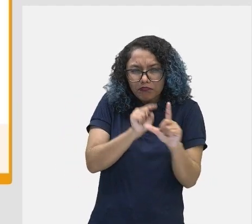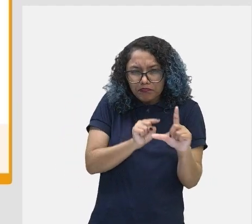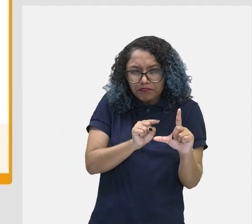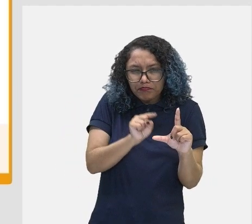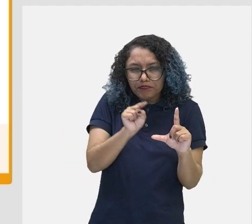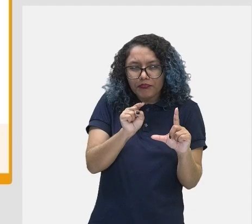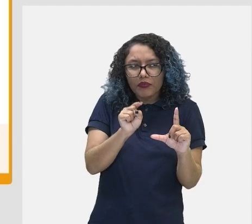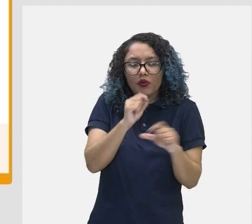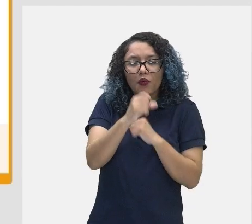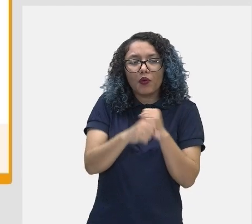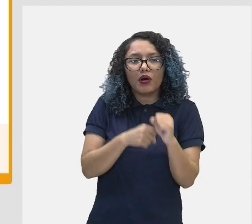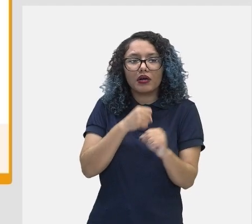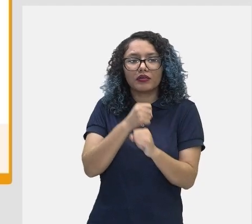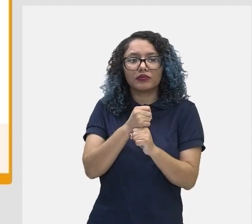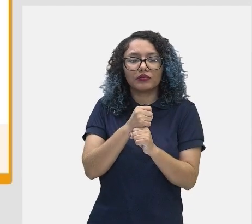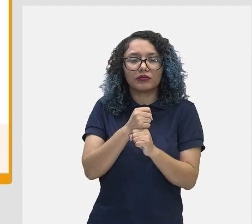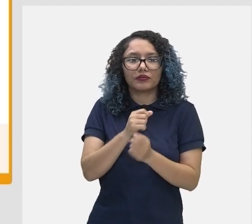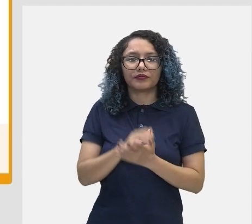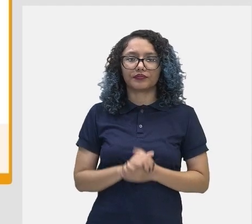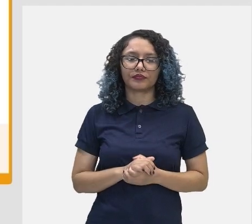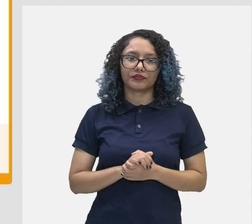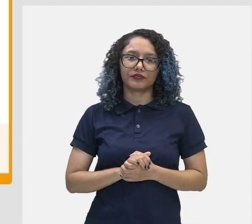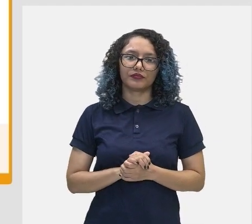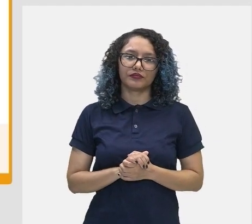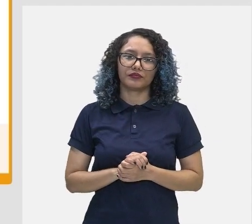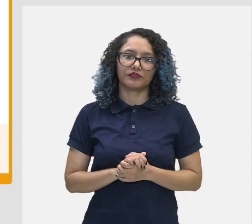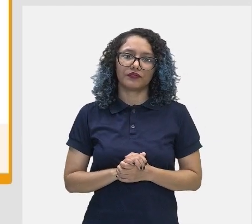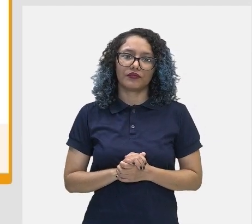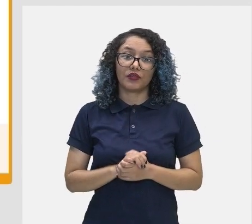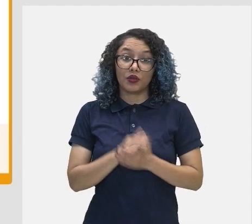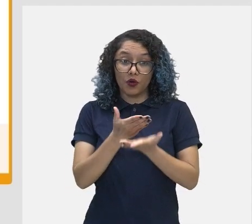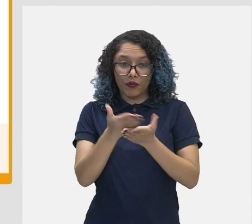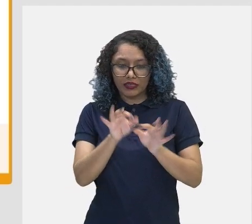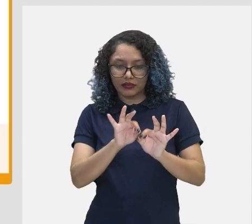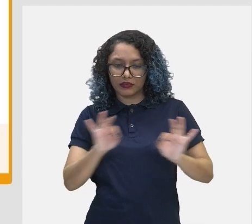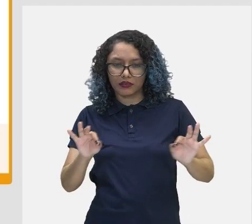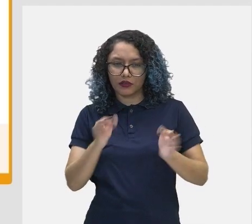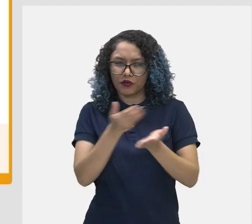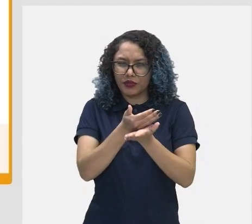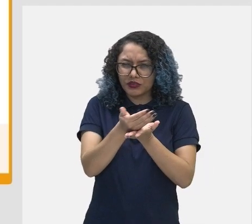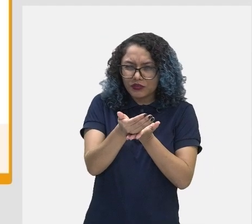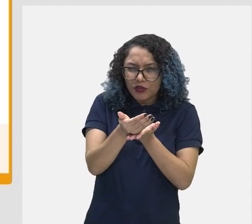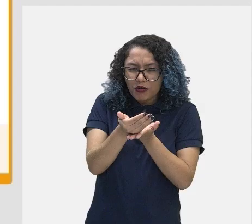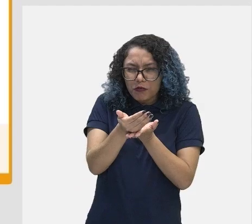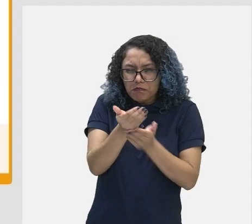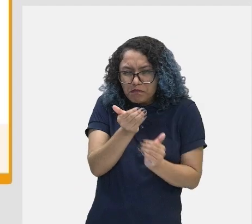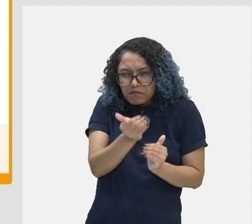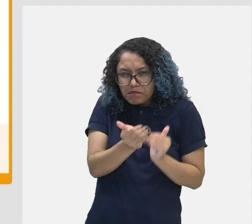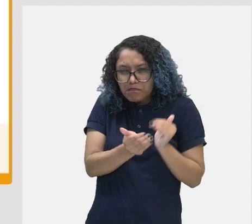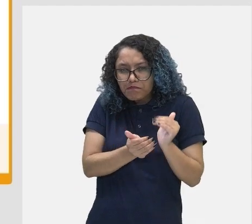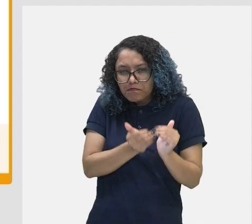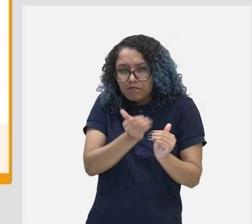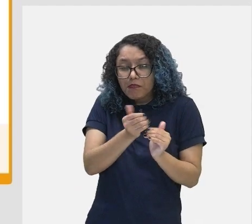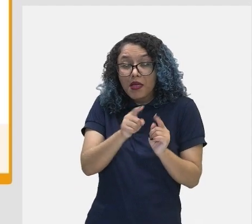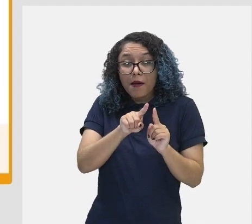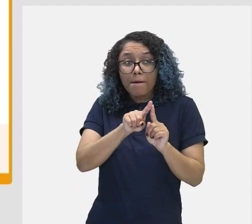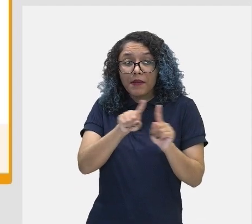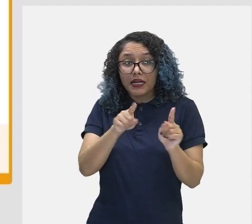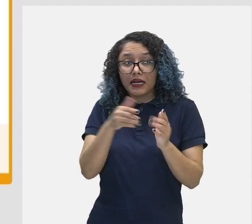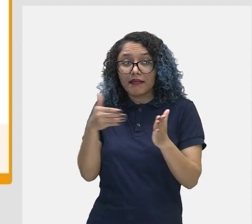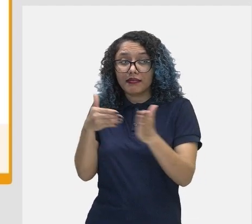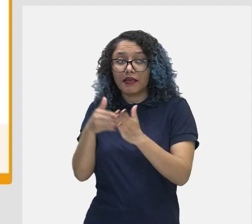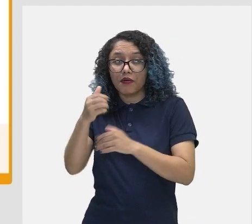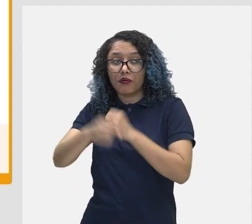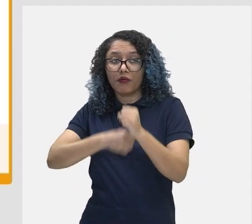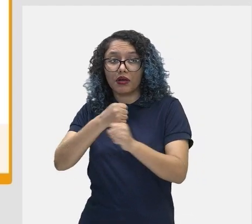ano que está começando ali o eixo horizontal, começou bem tímido, mas olha como evoluiu até 2017.